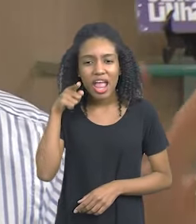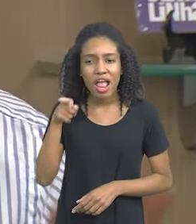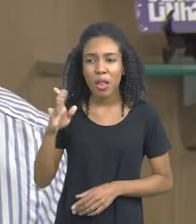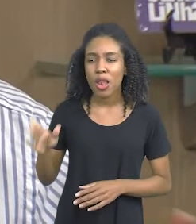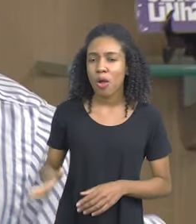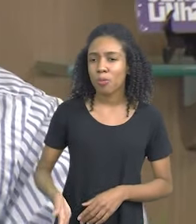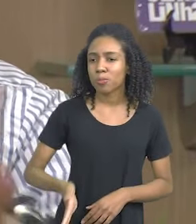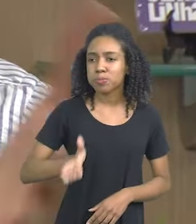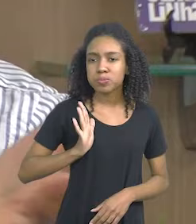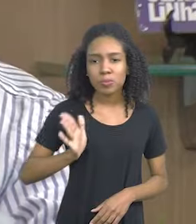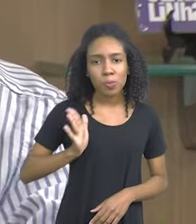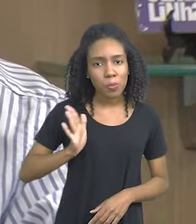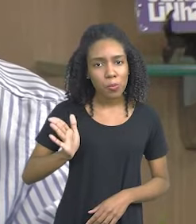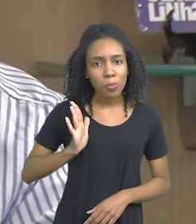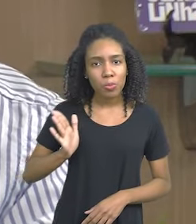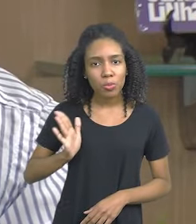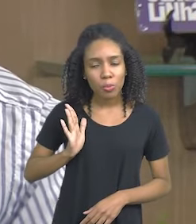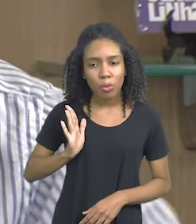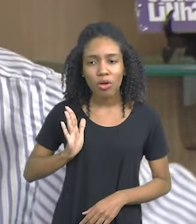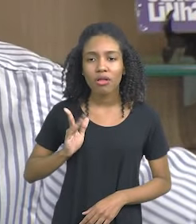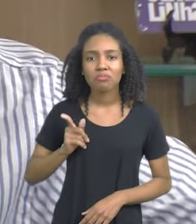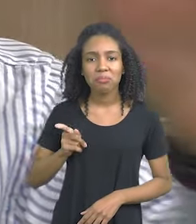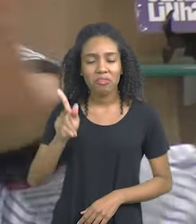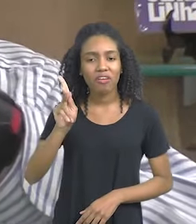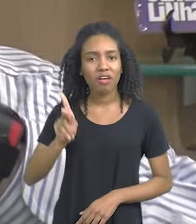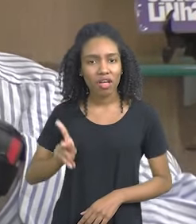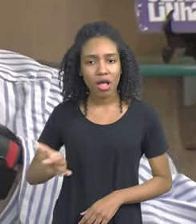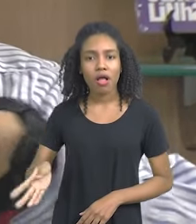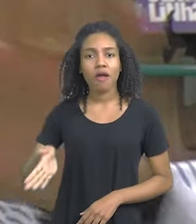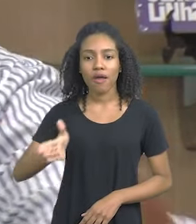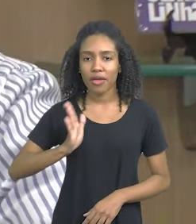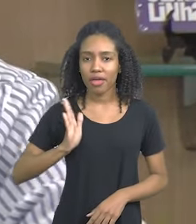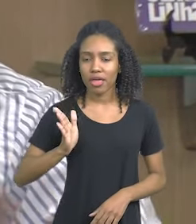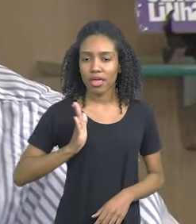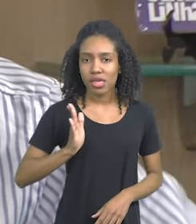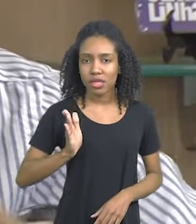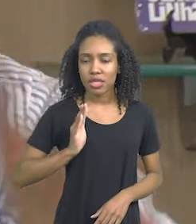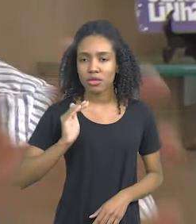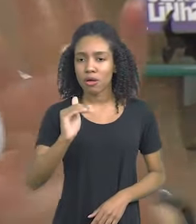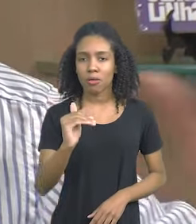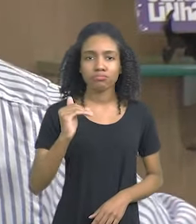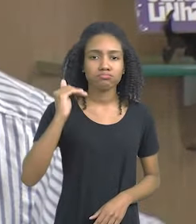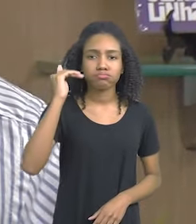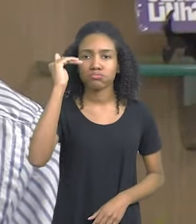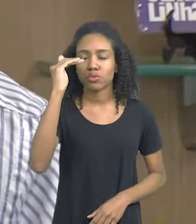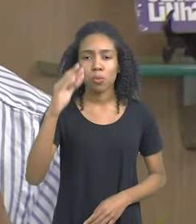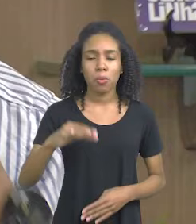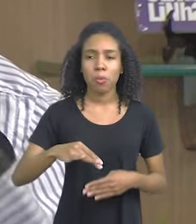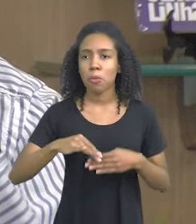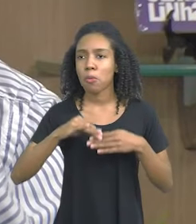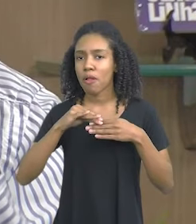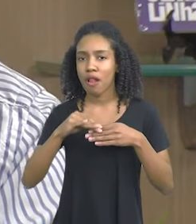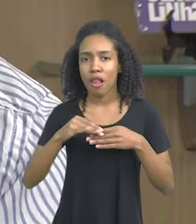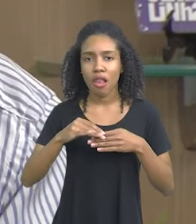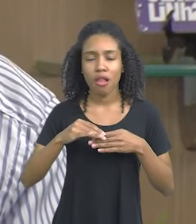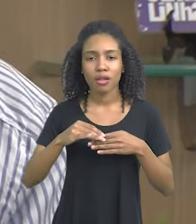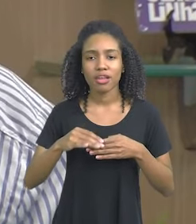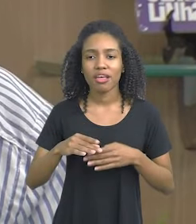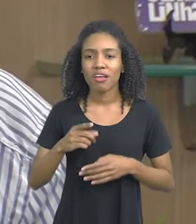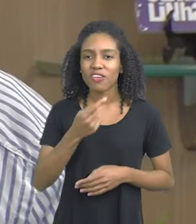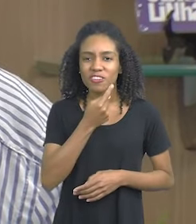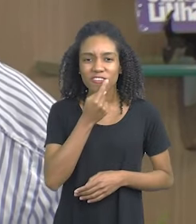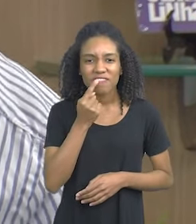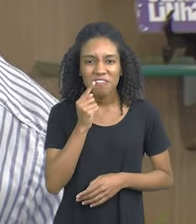Ricardo Teixeira, que já foi presidente da CBF, presidente disso, daquilo, genro de João Avelange, os dentes